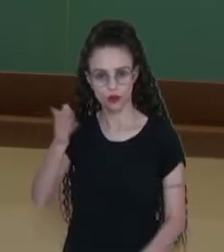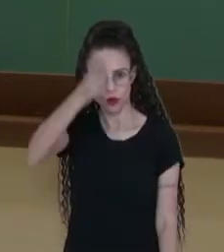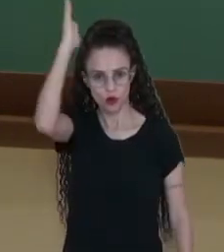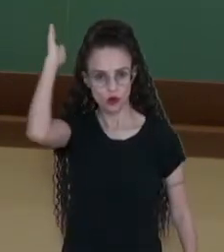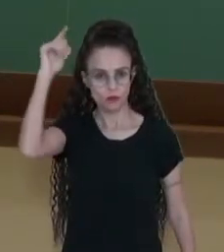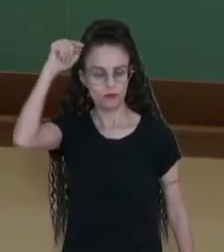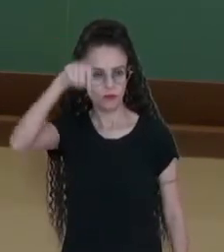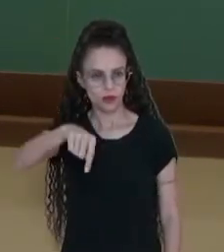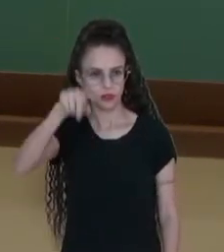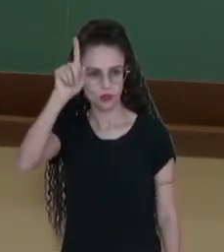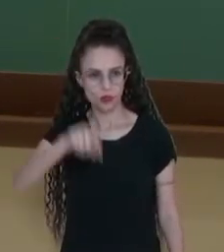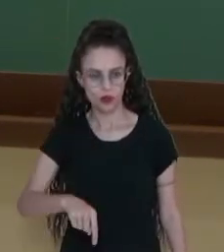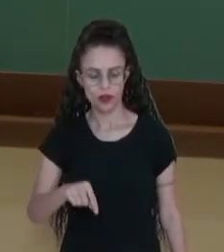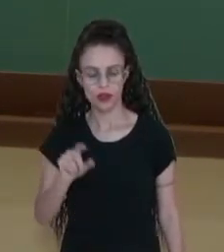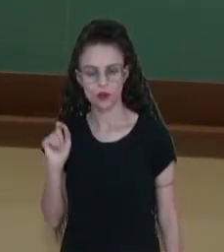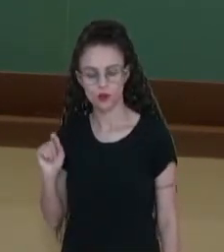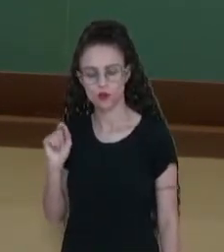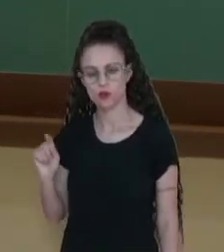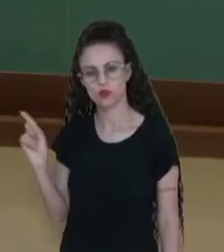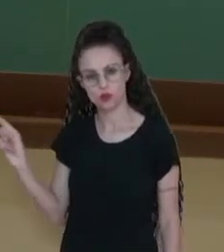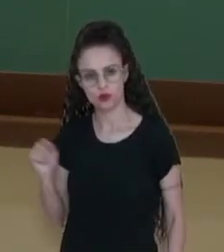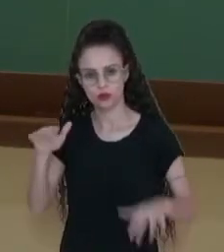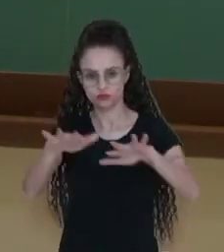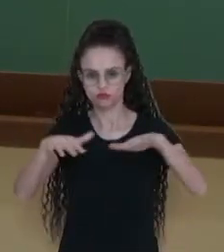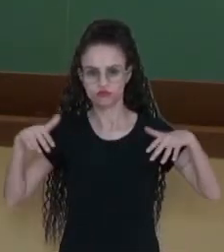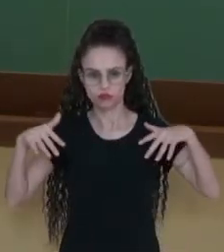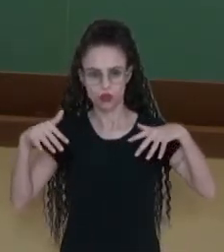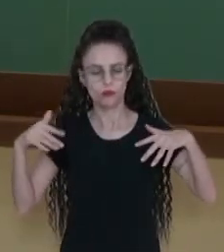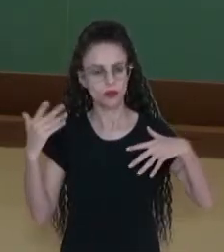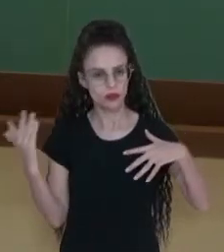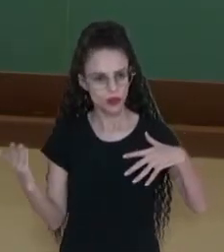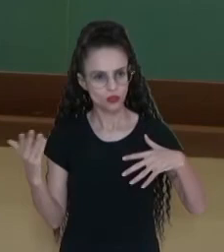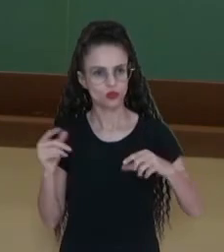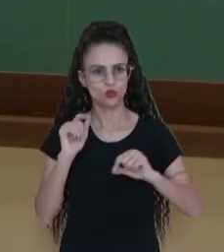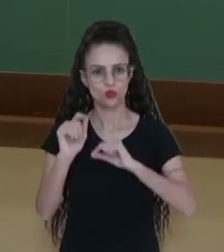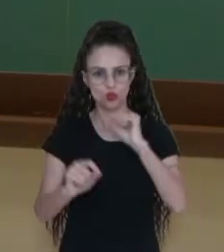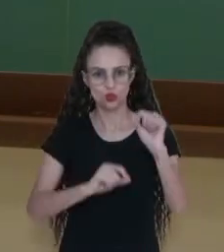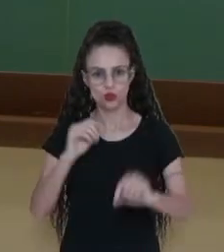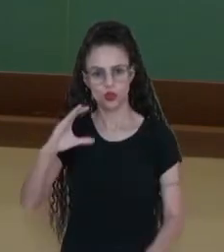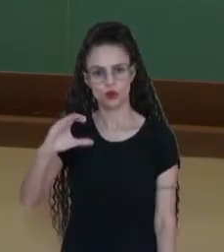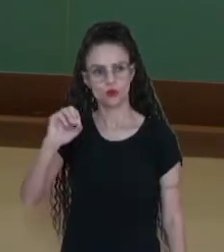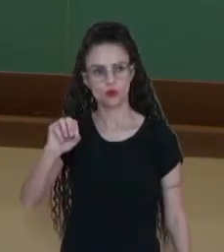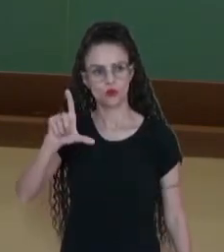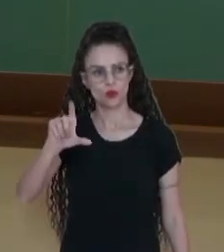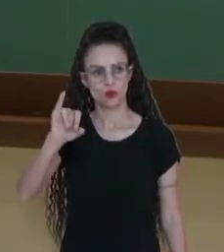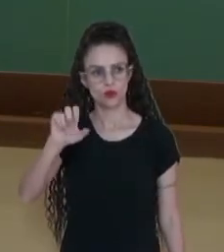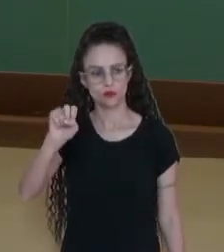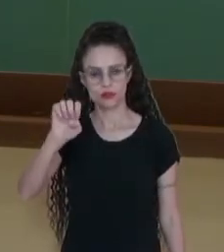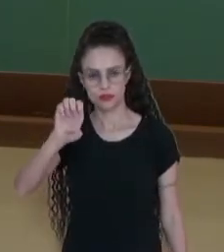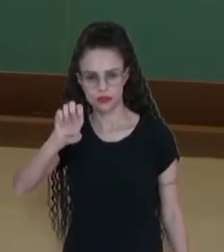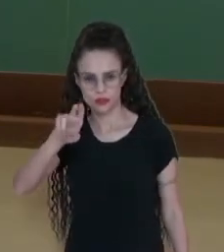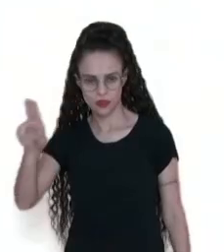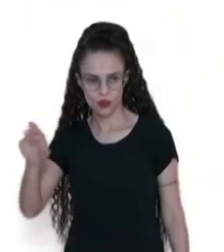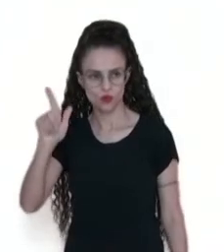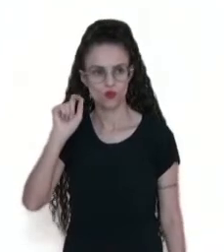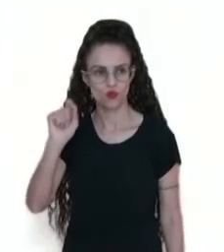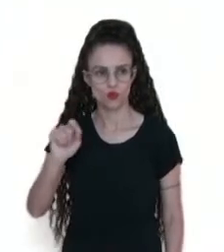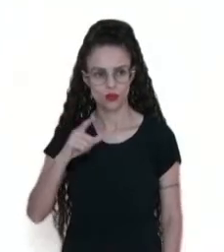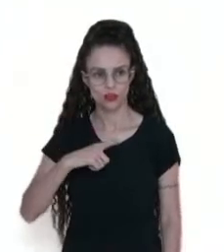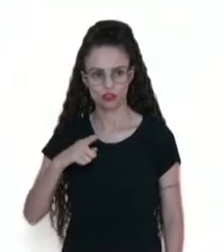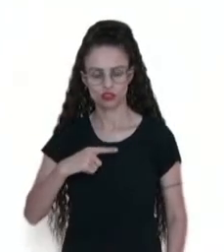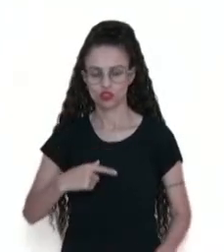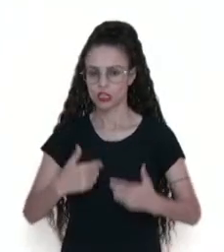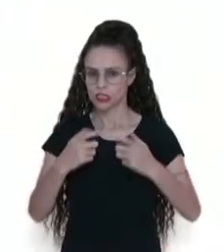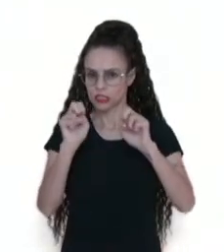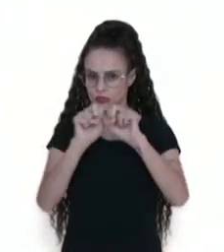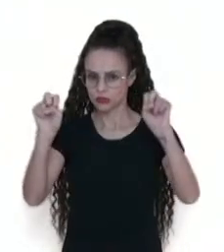o nome verdadeiro é Anfiteatro Flávio, em homenagem a Vespasiano, mas o apelido era Coliseu. O Coliseu, ele tinha um sistema de hidráulica e mecânica, ou